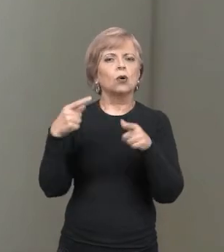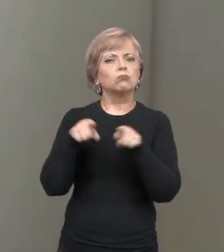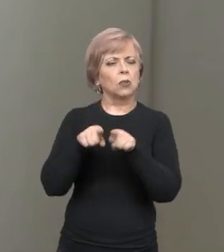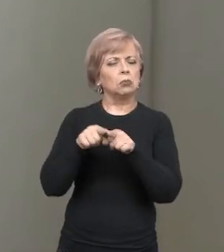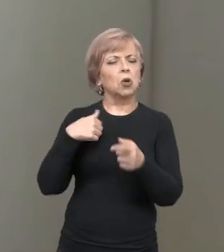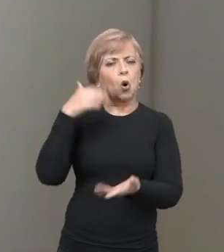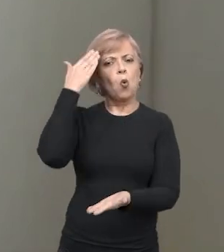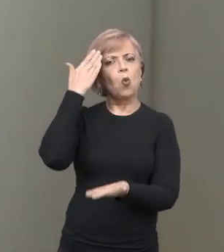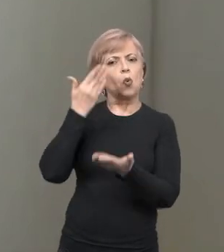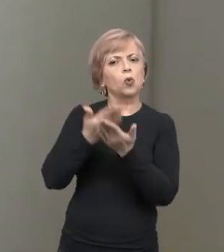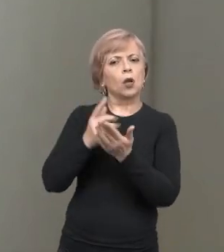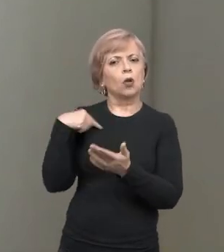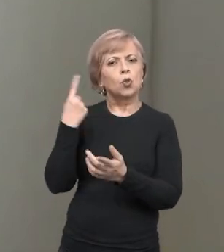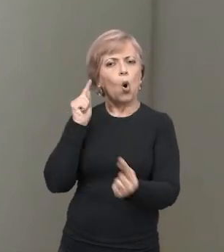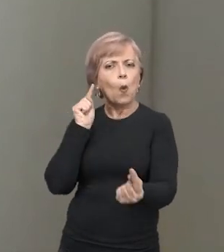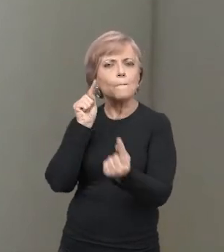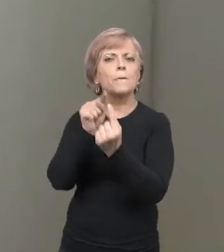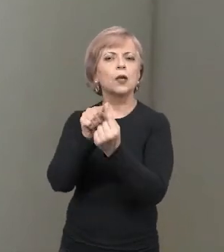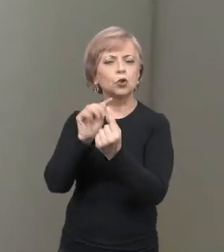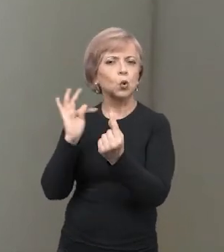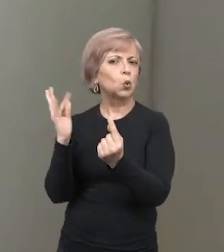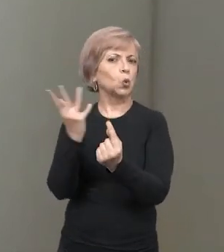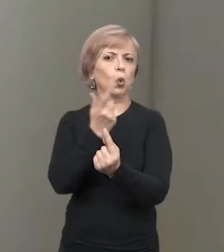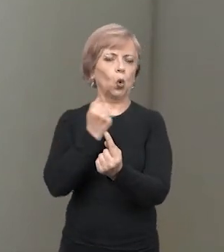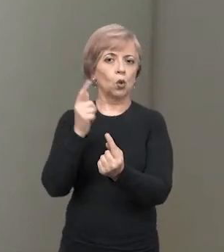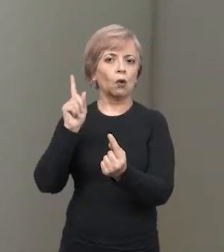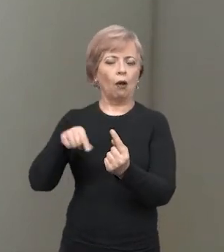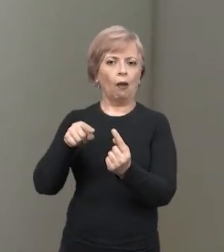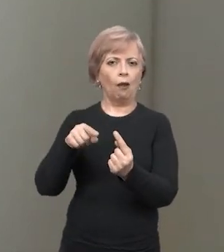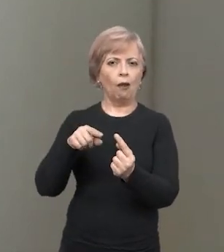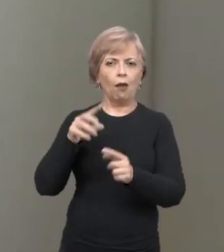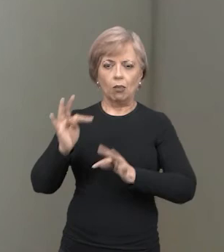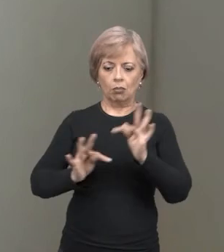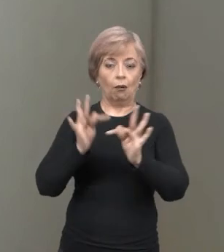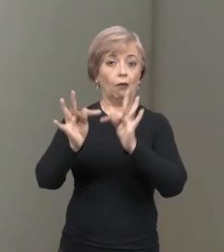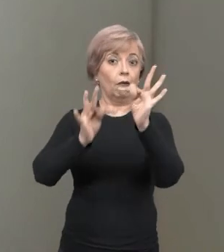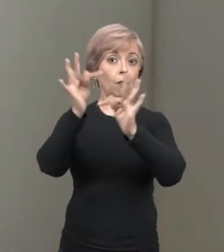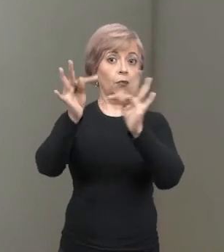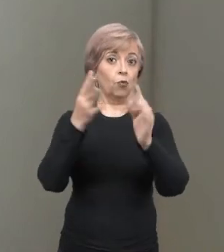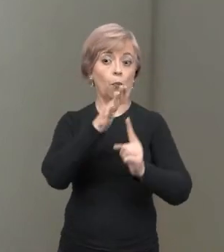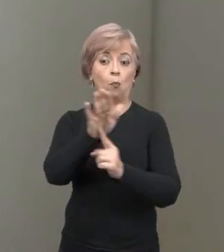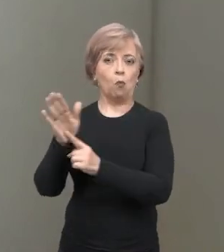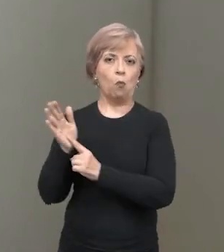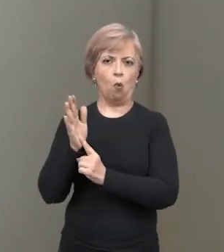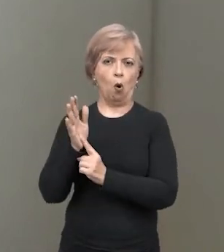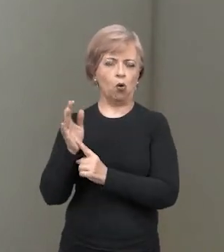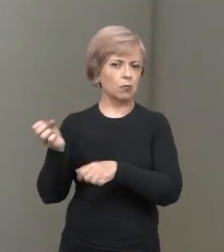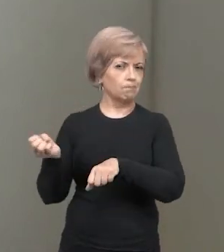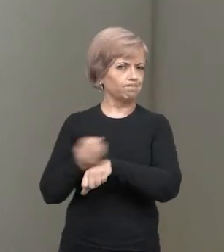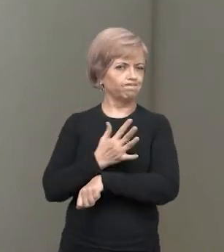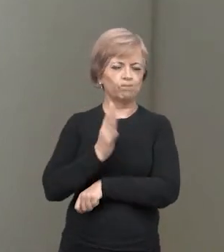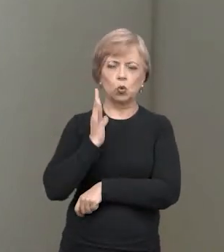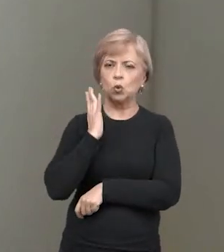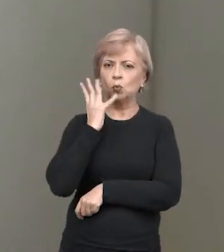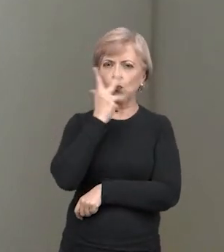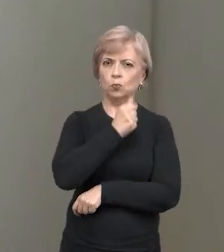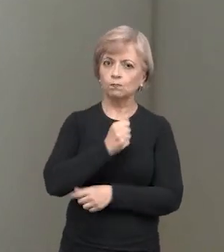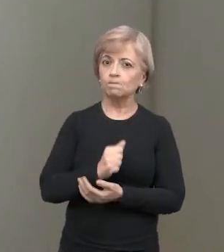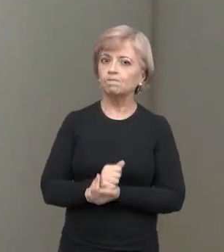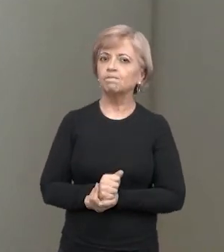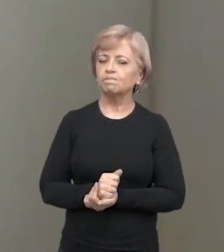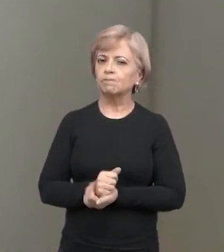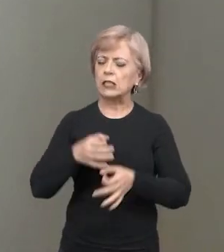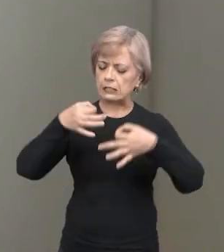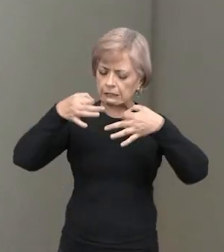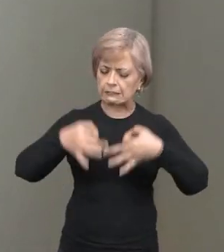é o objetivo de todo mundo, e com essa tecnologia que se mostrou eficaz, eficiente nesse